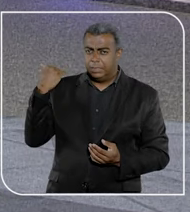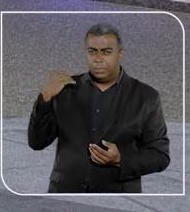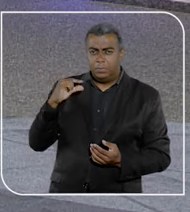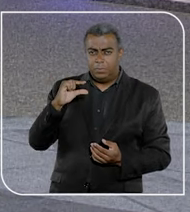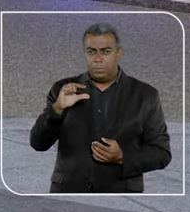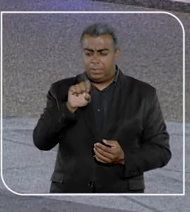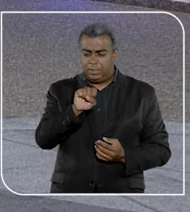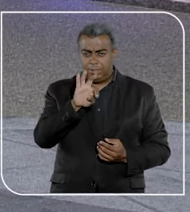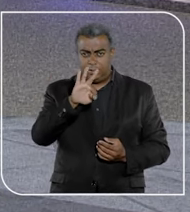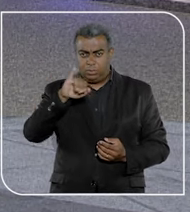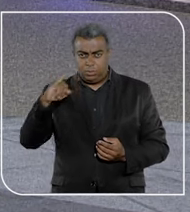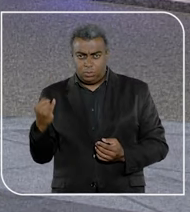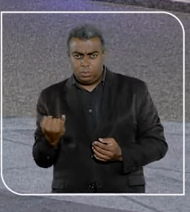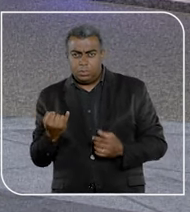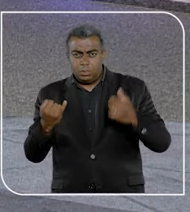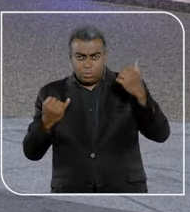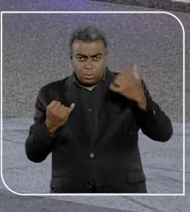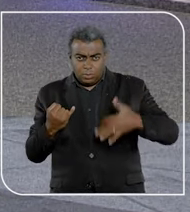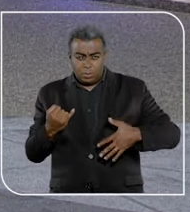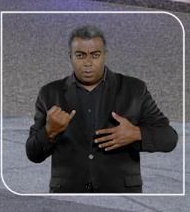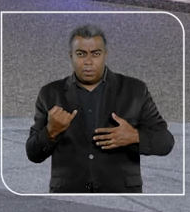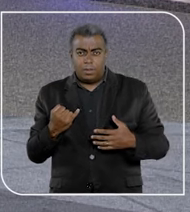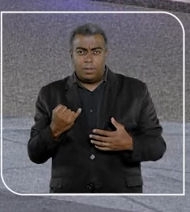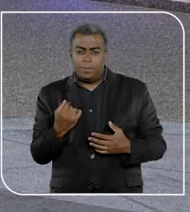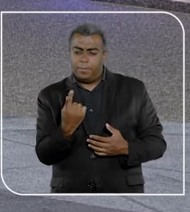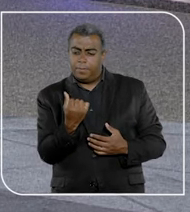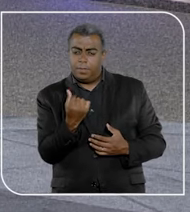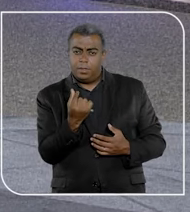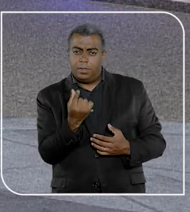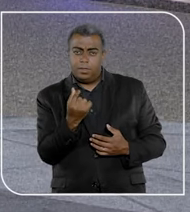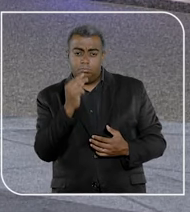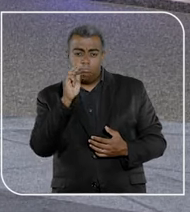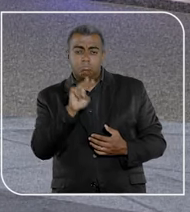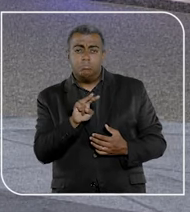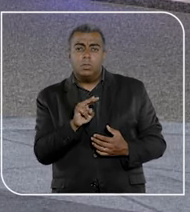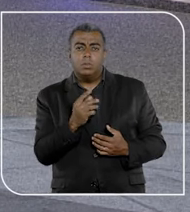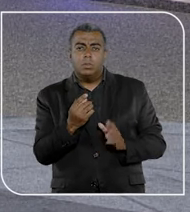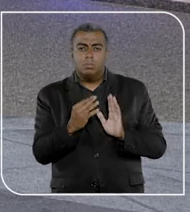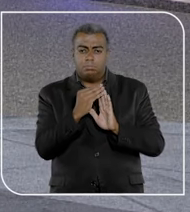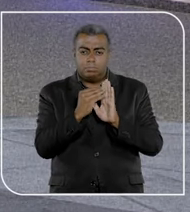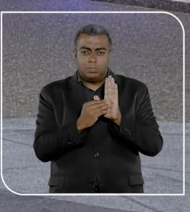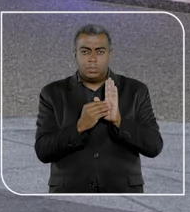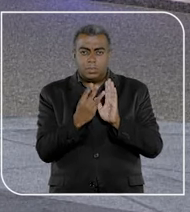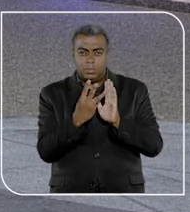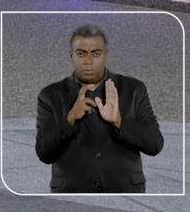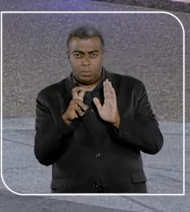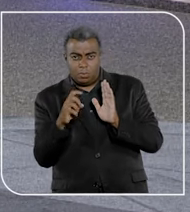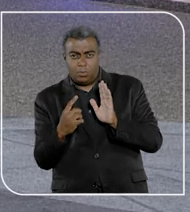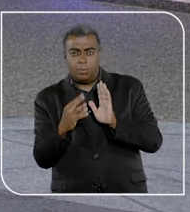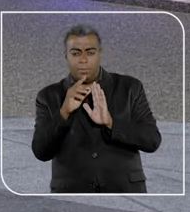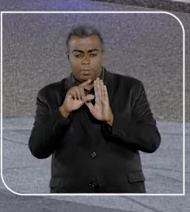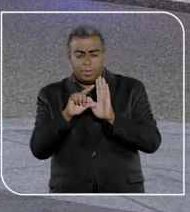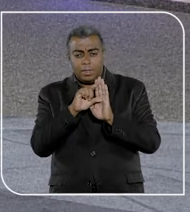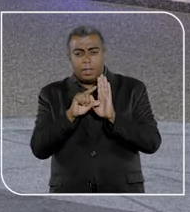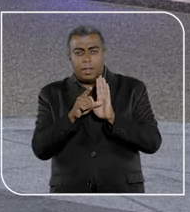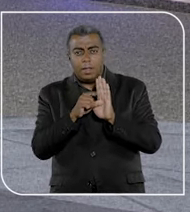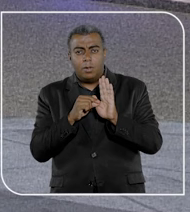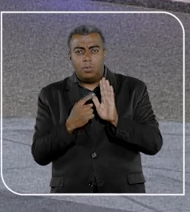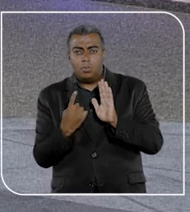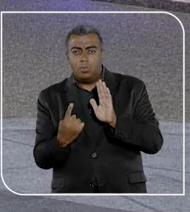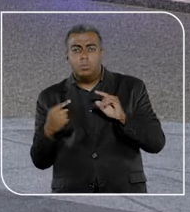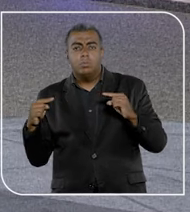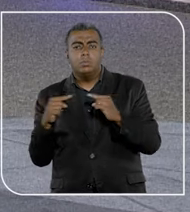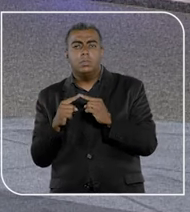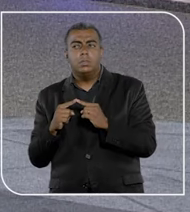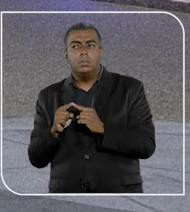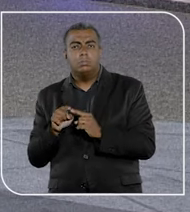Bom, recentemente o STJ decidiu que o conceito legal de preço vil, previsto no artigo 891, parágrafo único